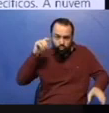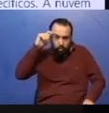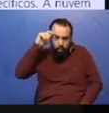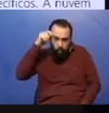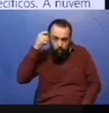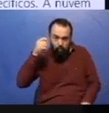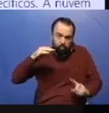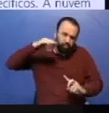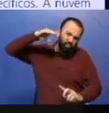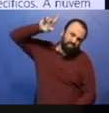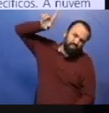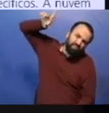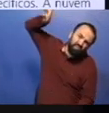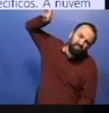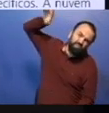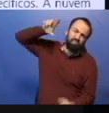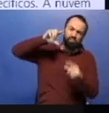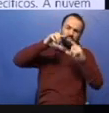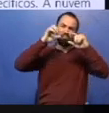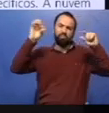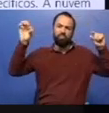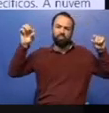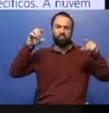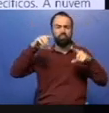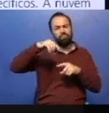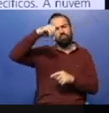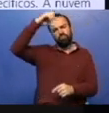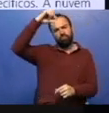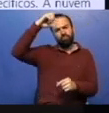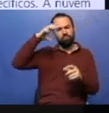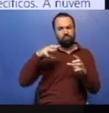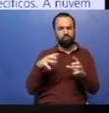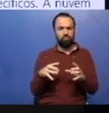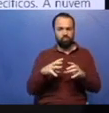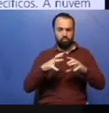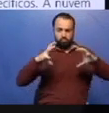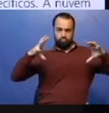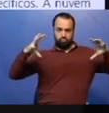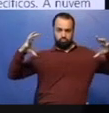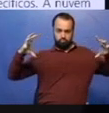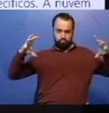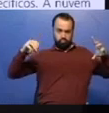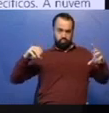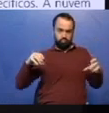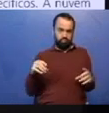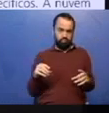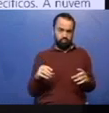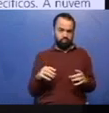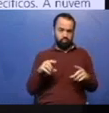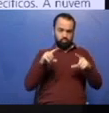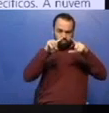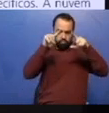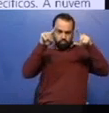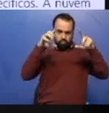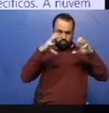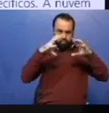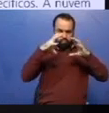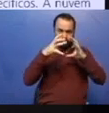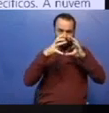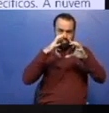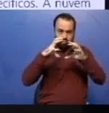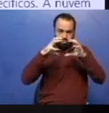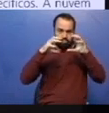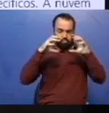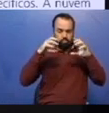as altas e finas, as alongadas que cobrem grandes áreas, as redondas